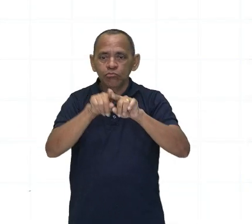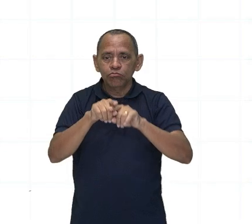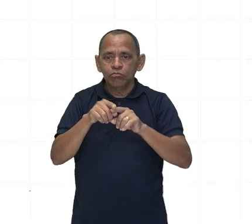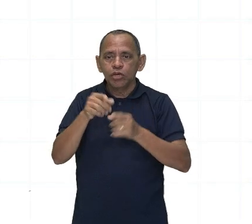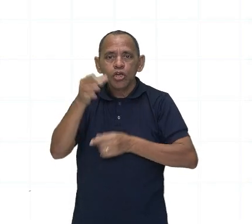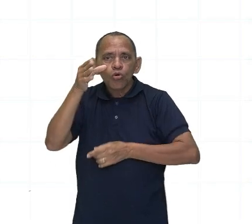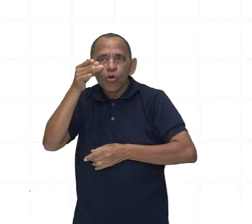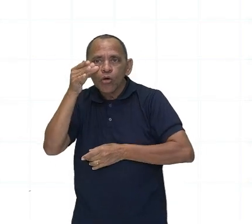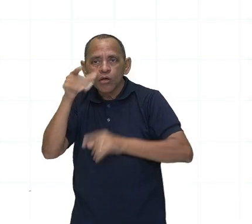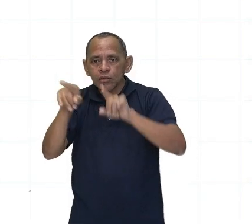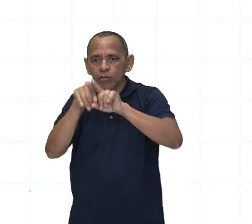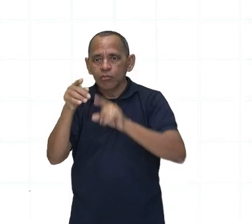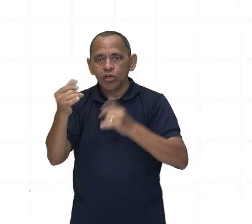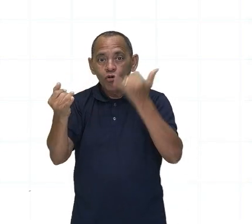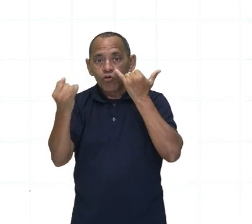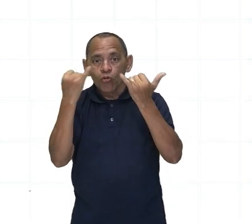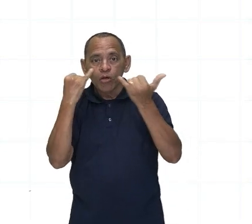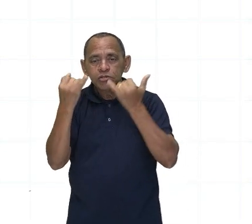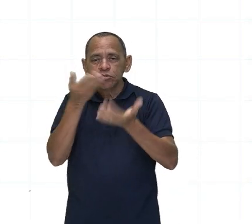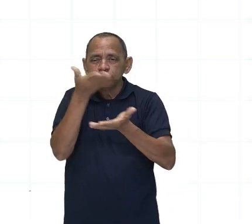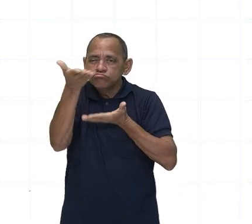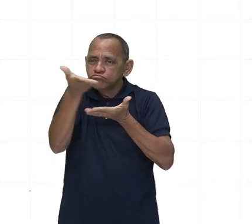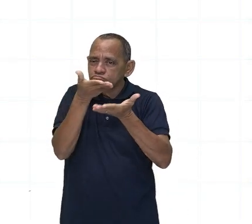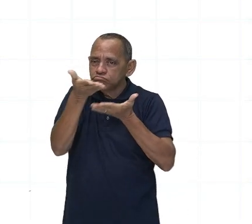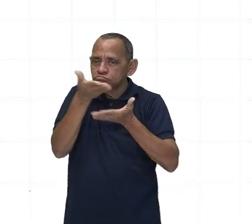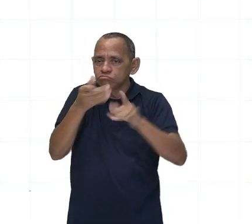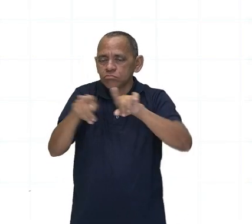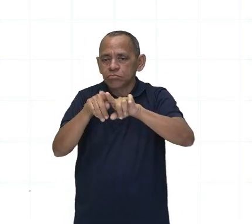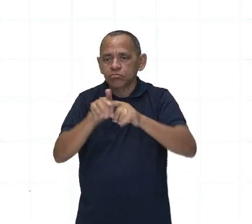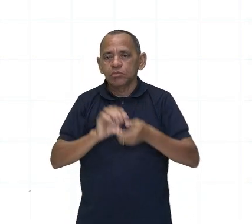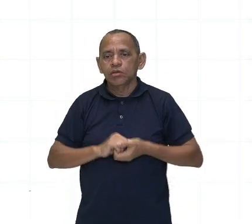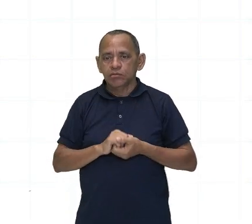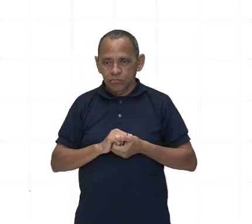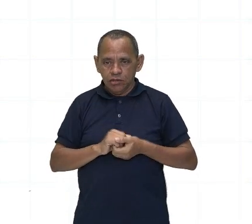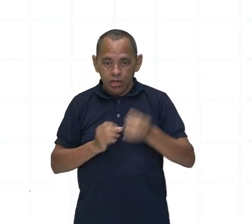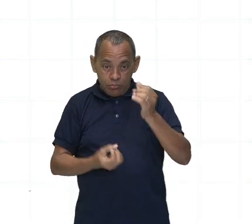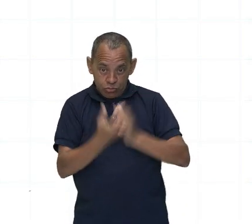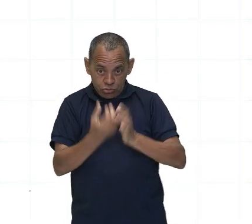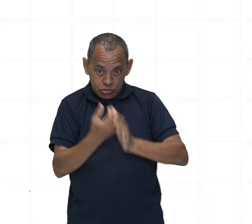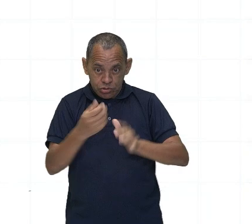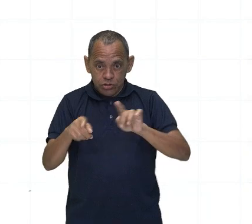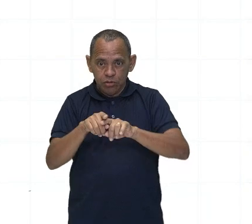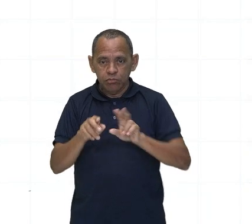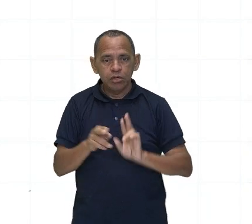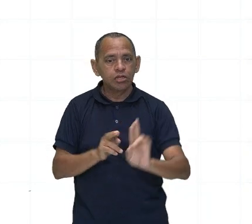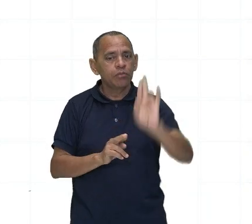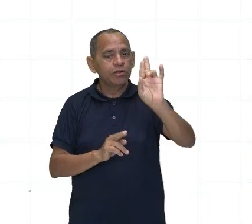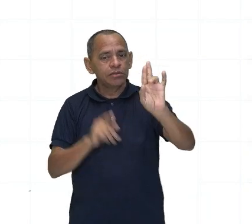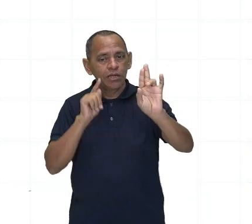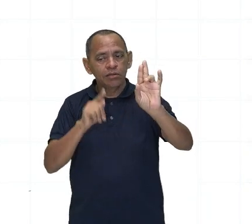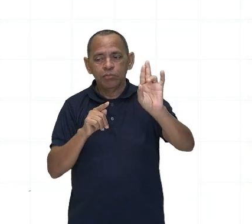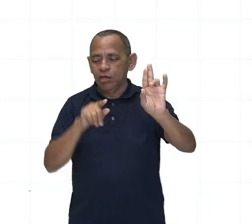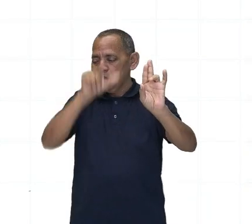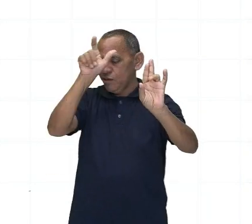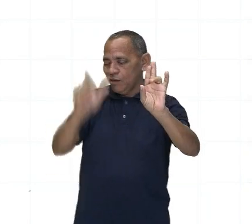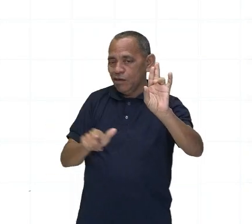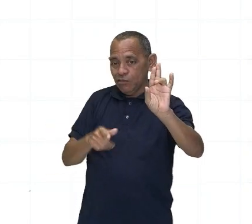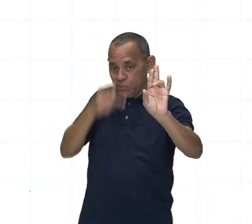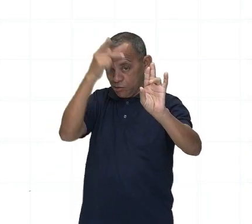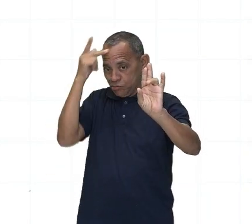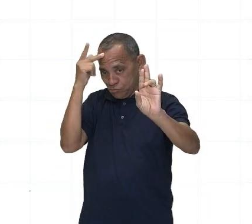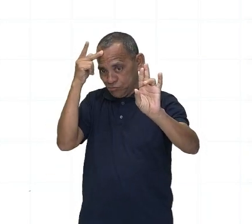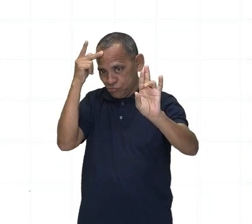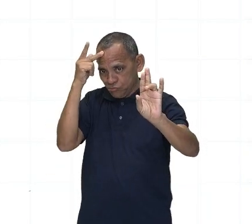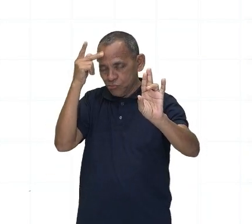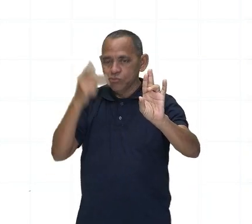vai necessitar dessa interação entre a obra, entre o que está sendo representado e os sujeitos leitores, quem nós que